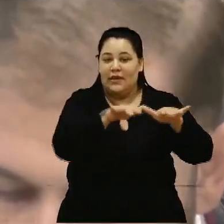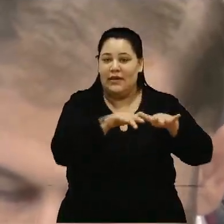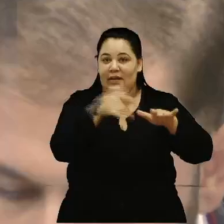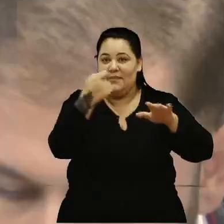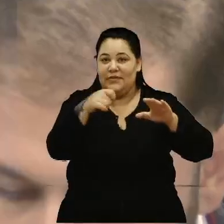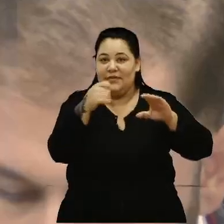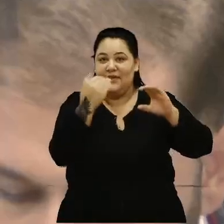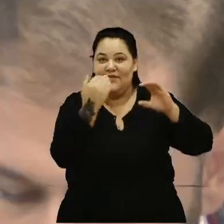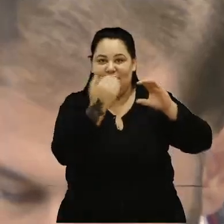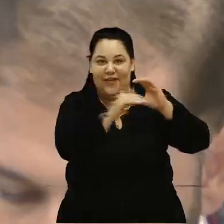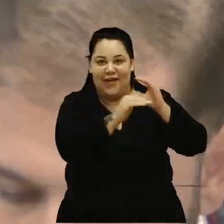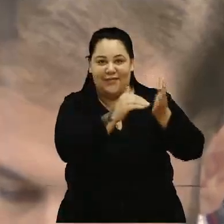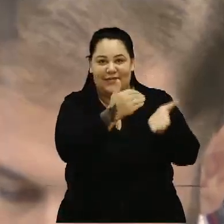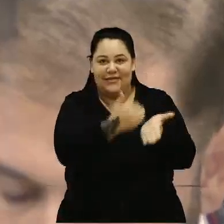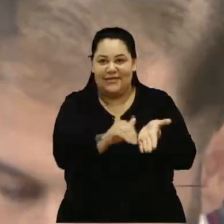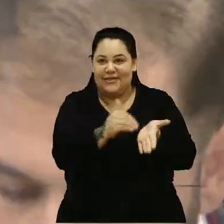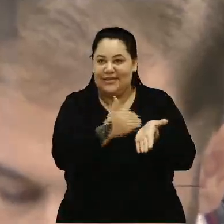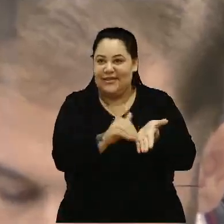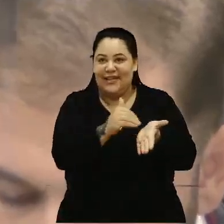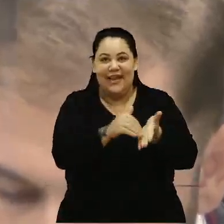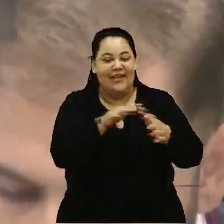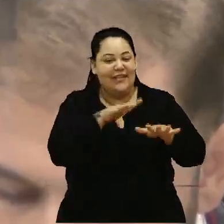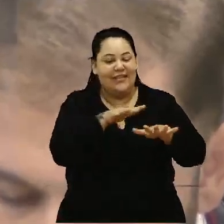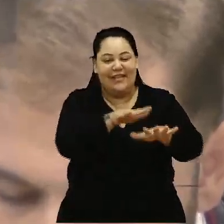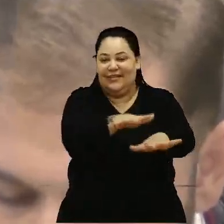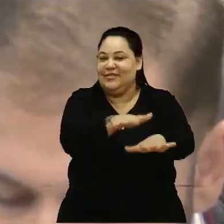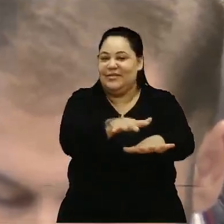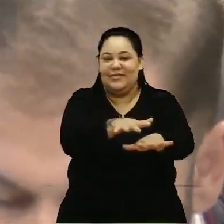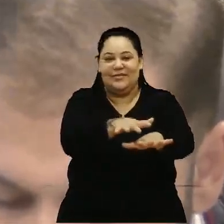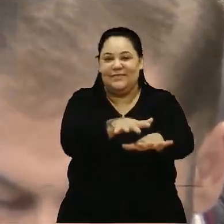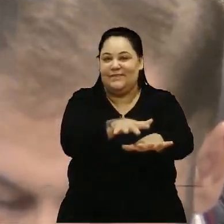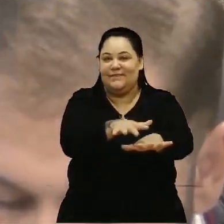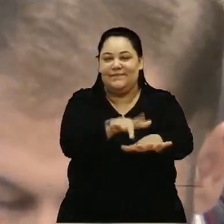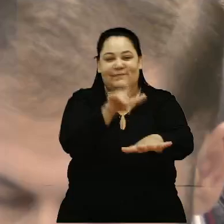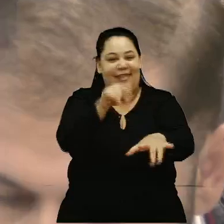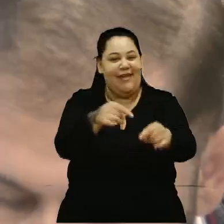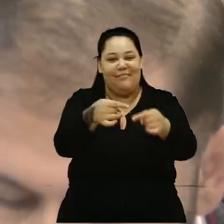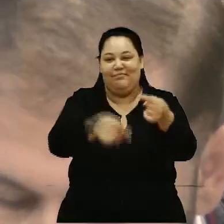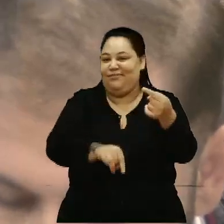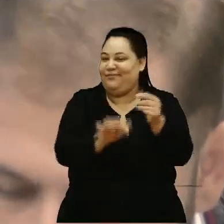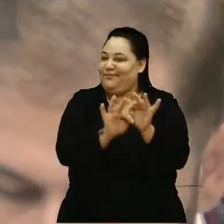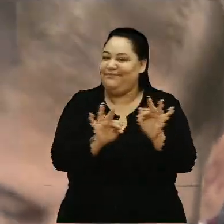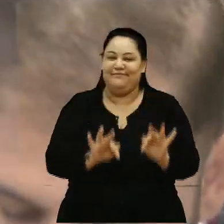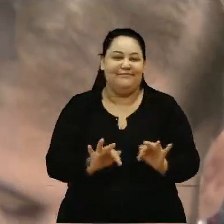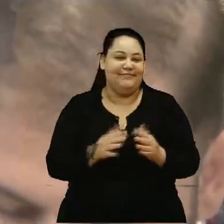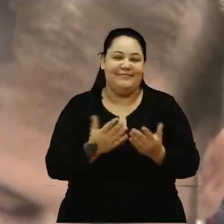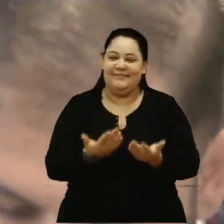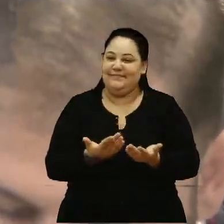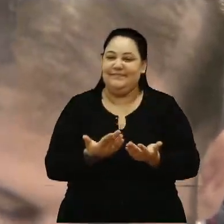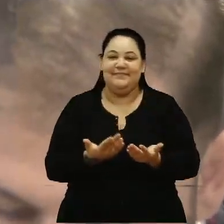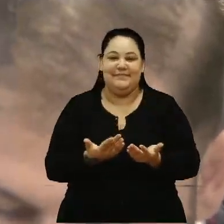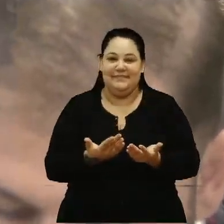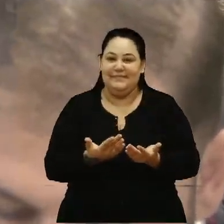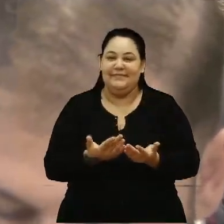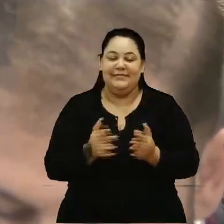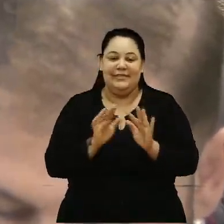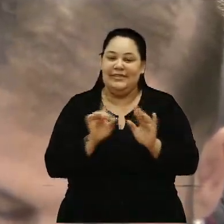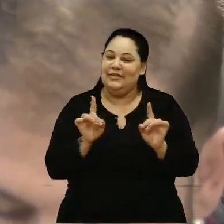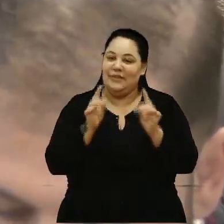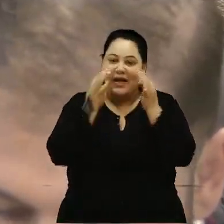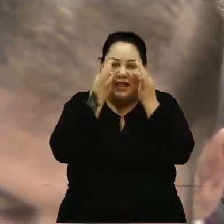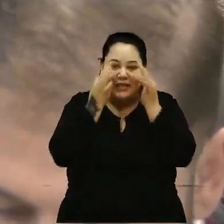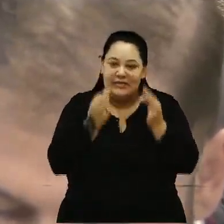secretário de Trânsito e Transportes, porque é uma infelicidade não se ater numa